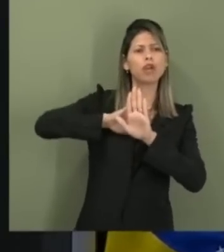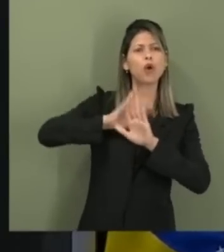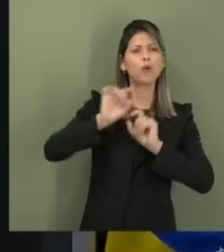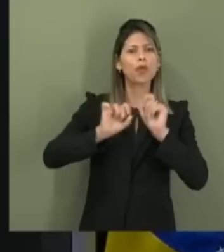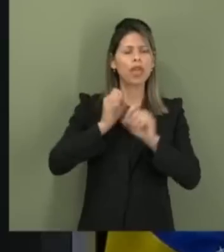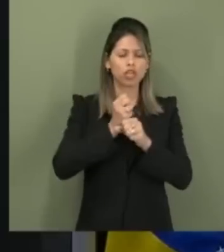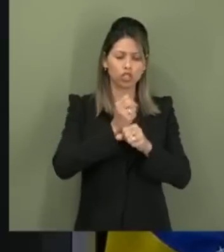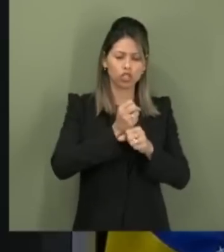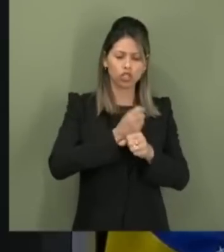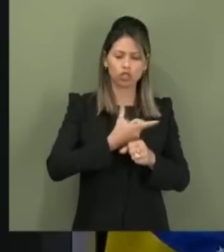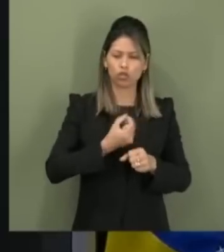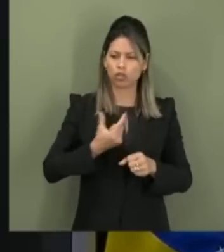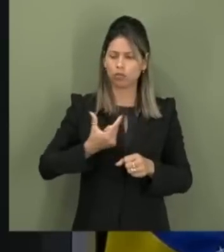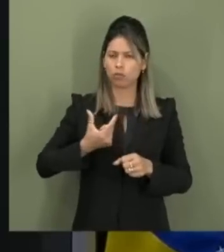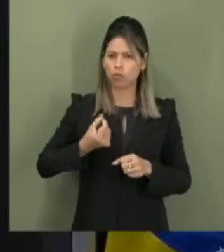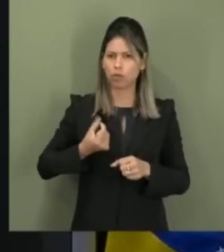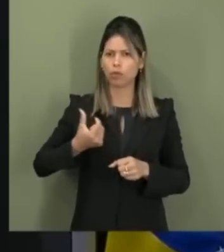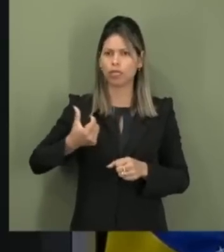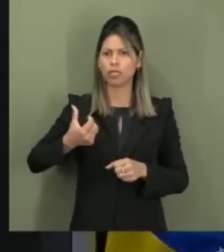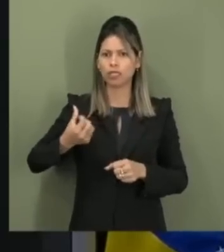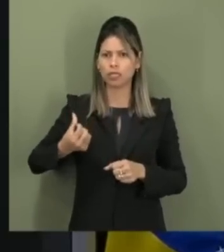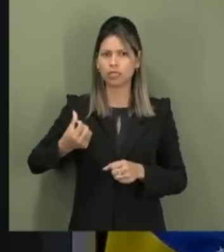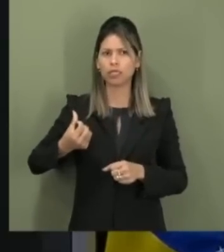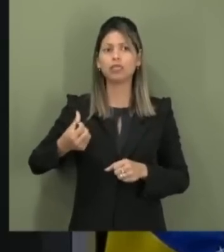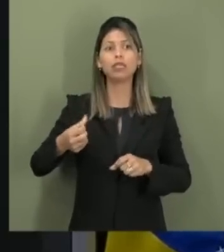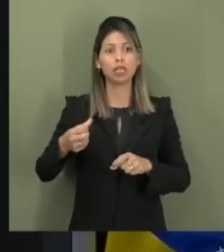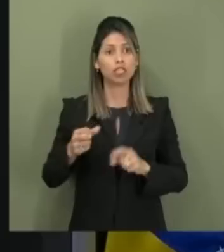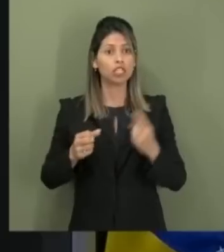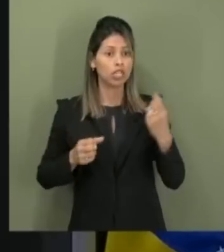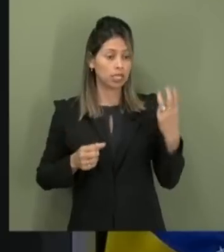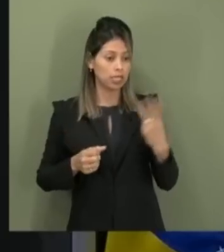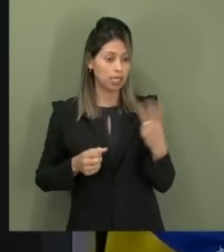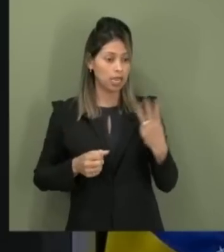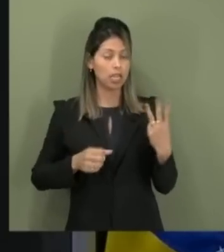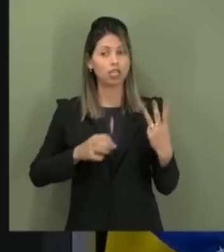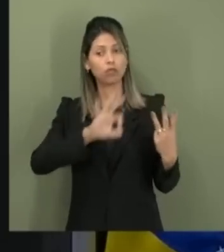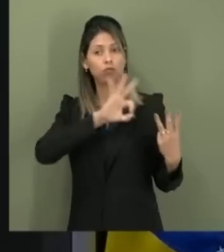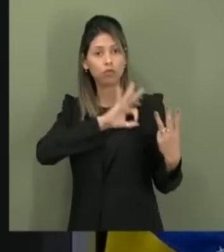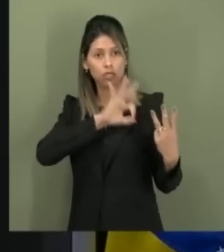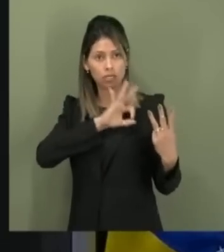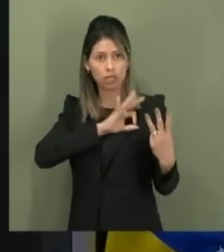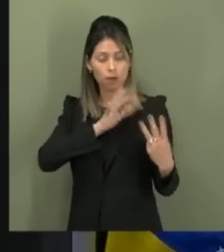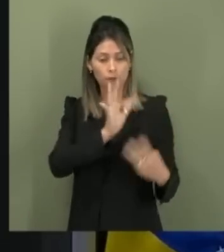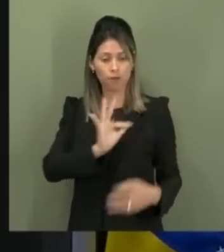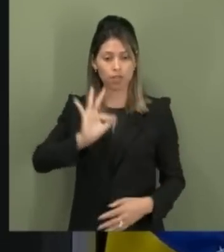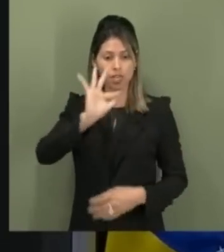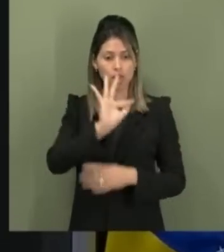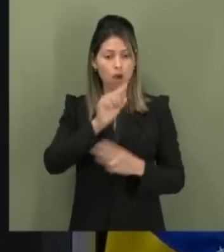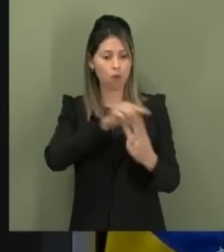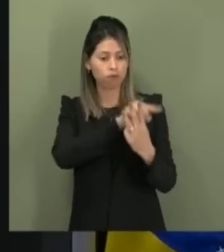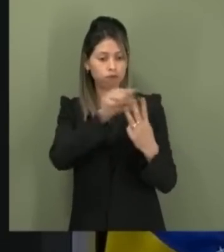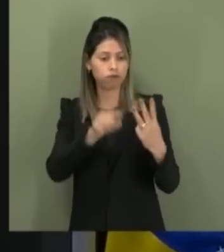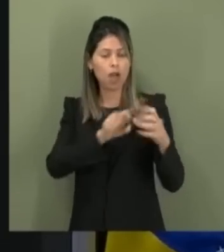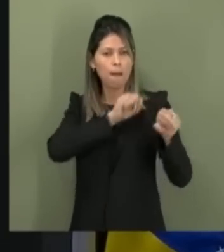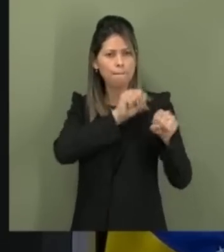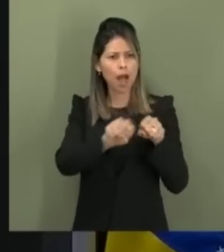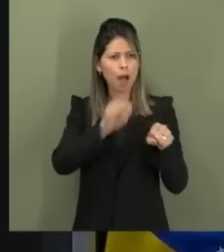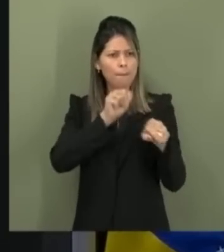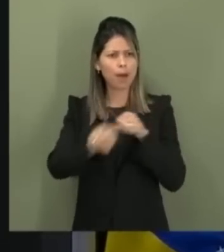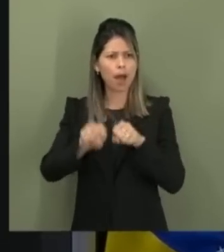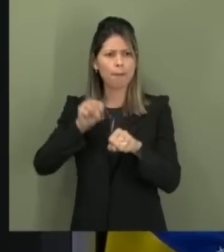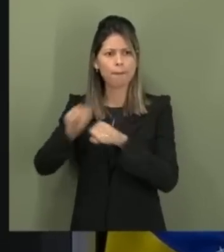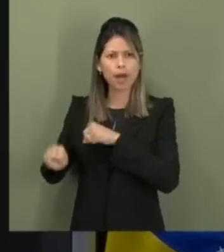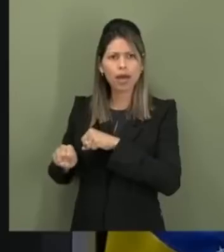três policiais penitenciários federais foram assassinados de ordens vindo dentro do presídio, antes que